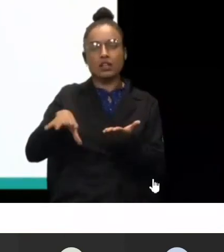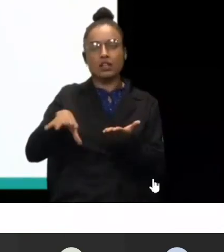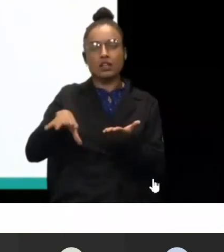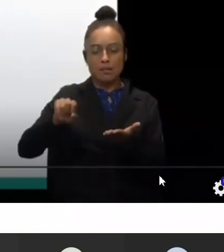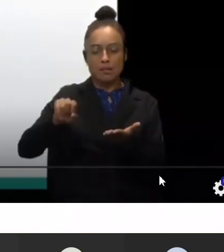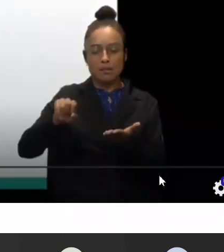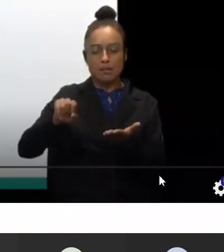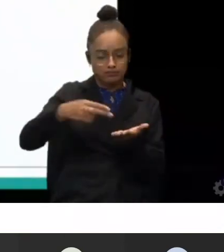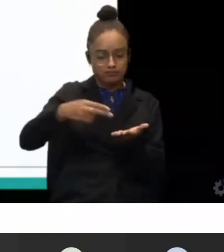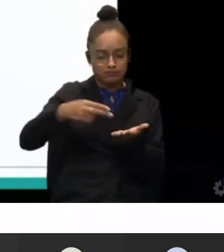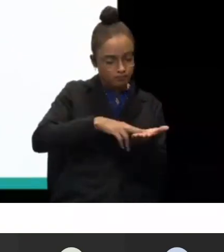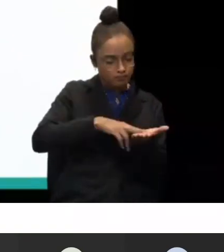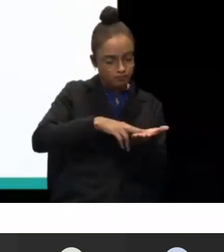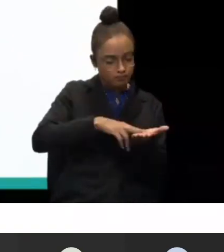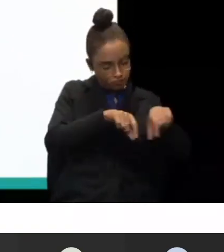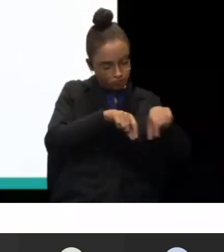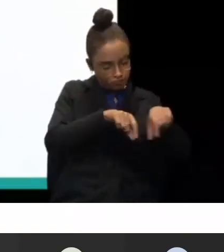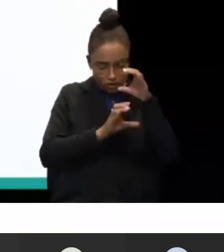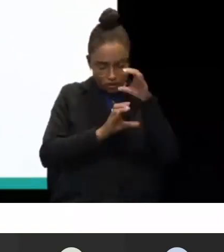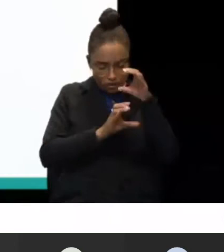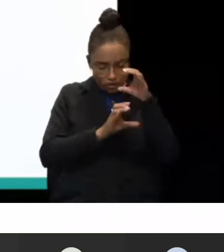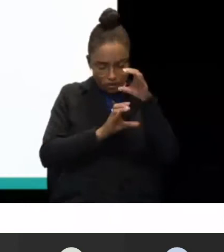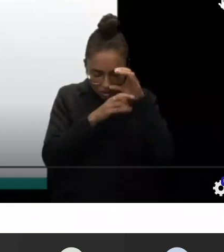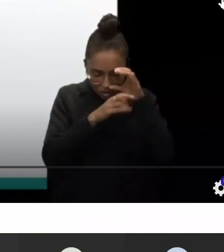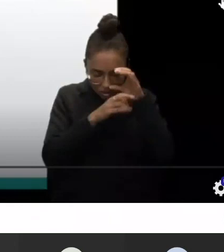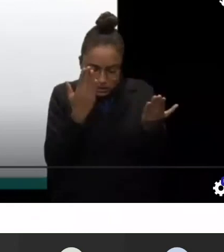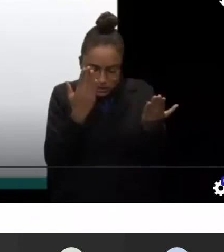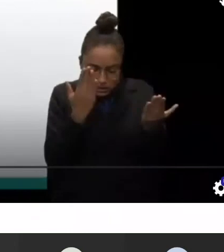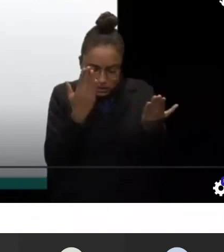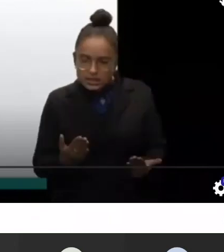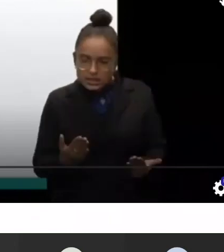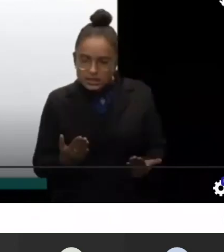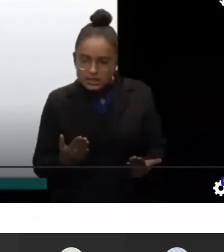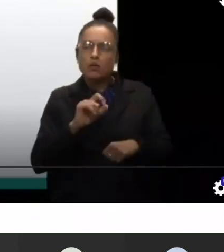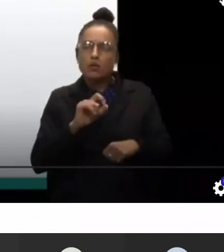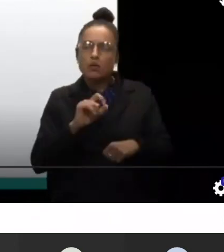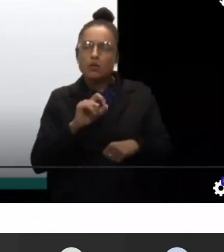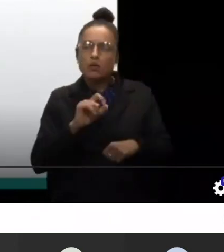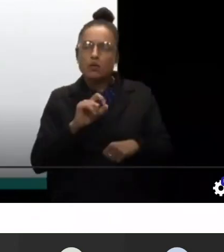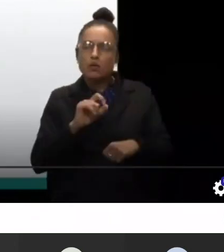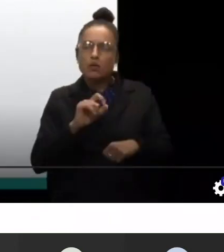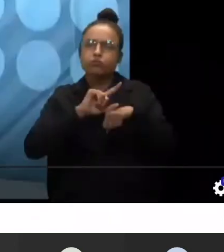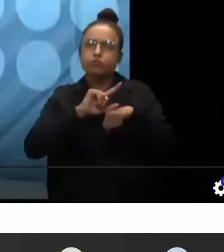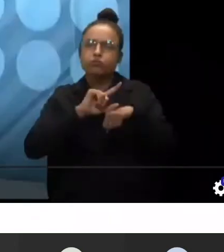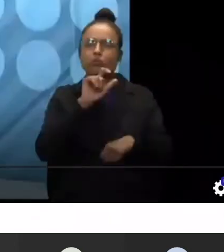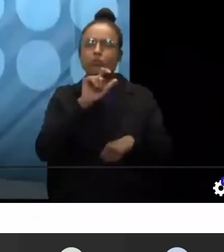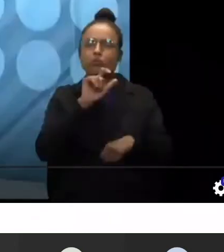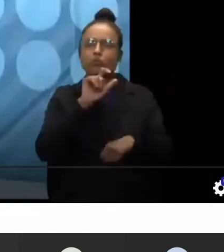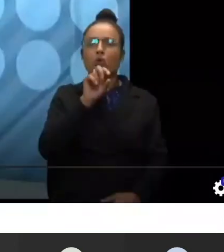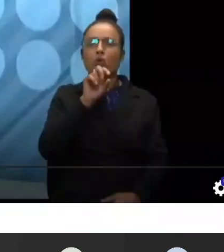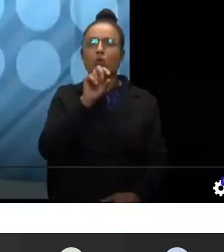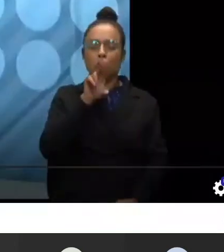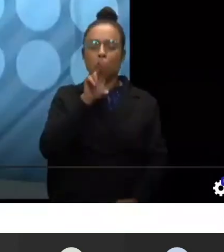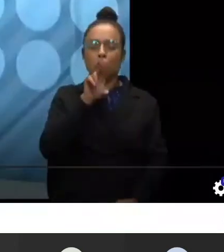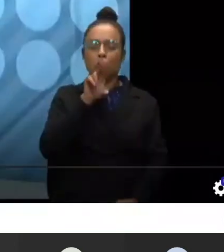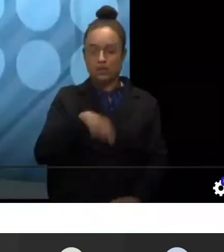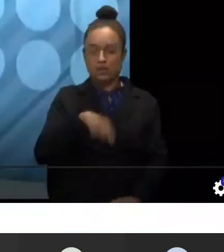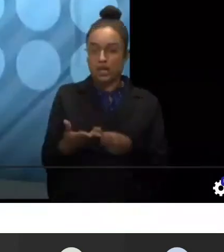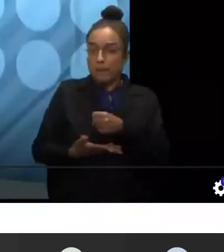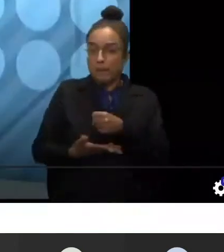margarina será a nossa matriz alimentar, a nossa matriz, a qual servirá como base para